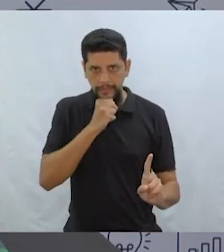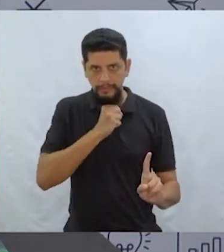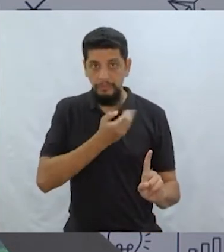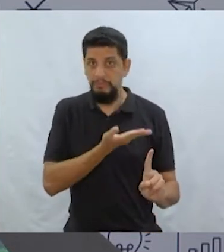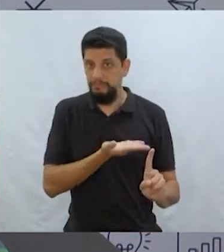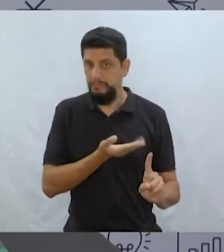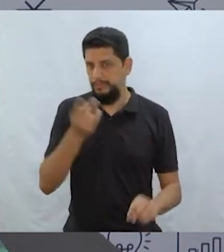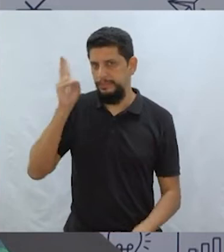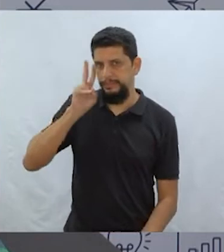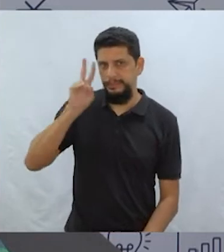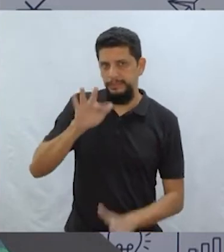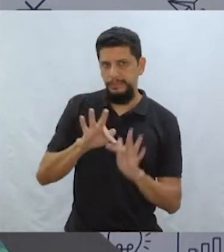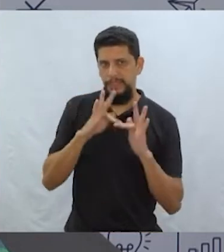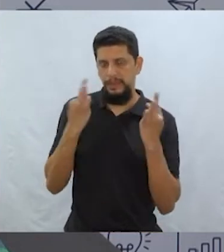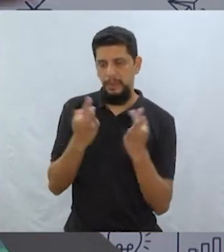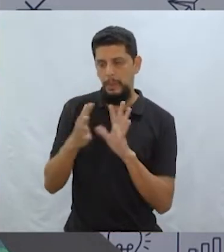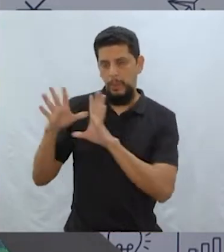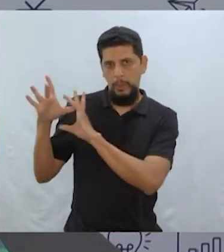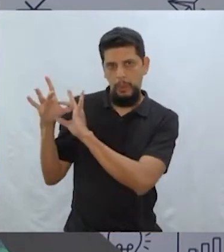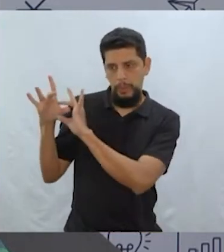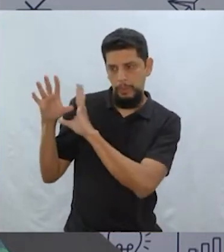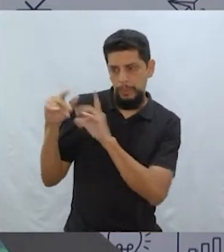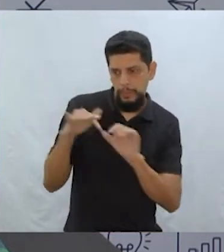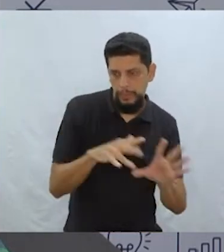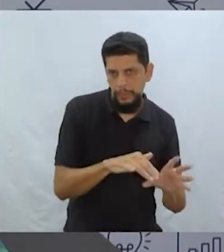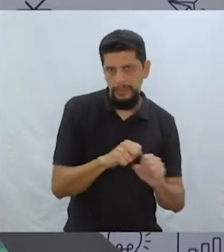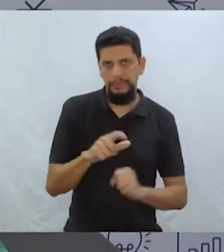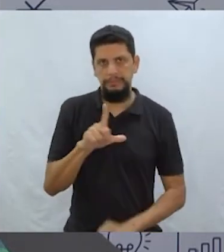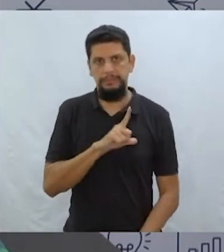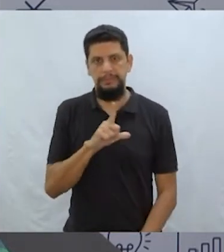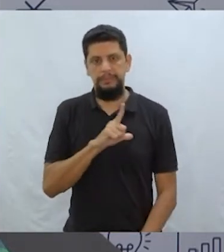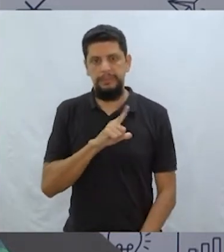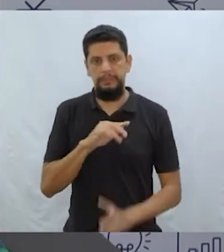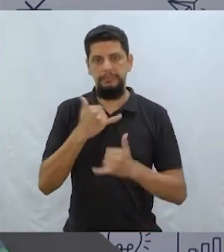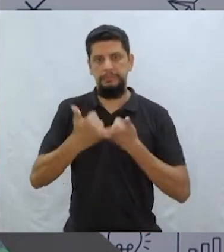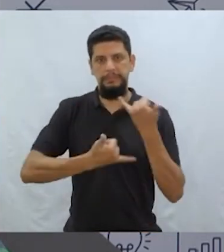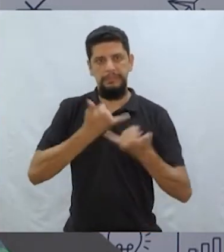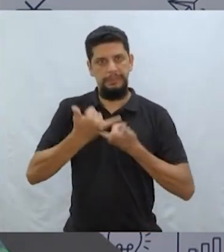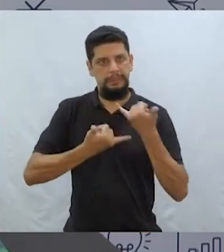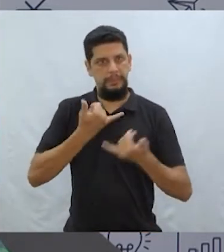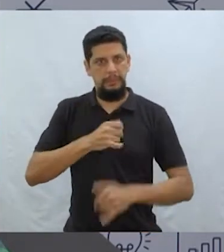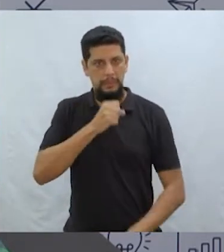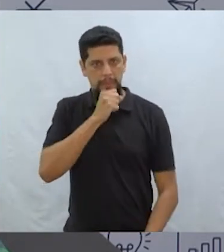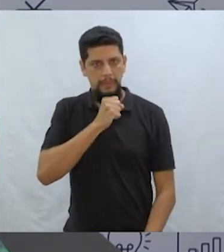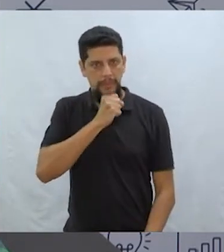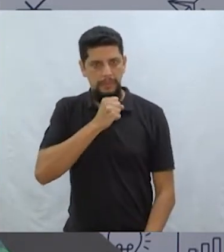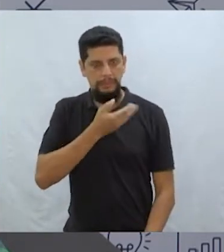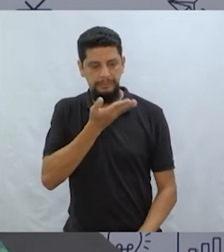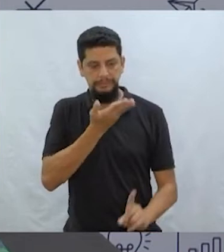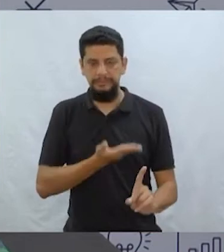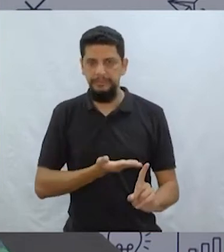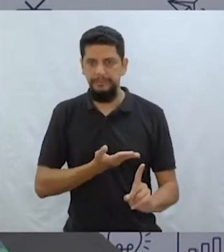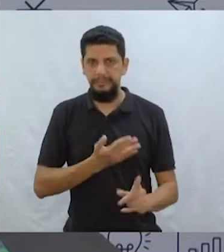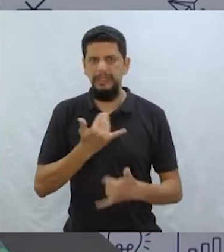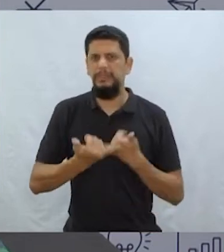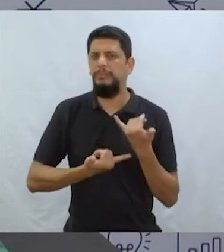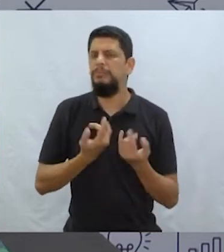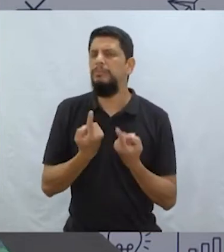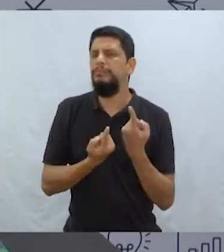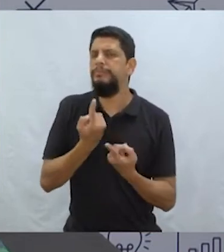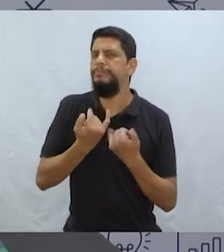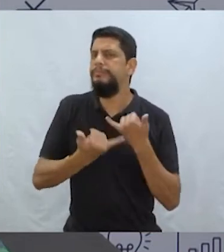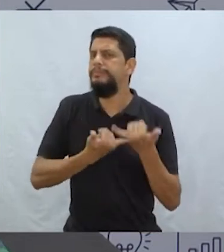Arquimedes lembram que a família se reunia todos ali tinha uma brincadeira com esse bisavô Arquimedes que